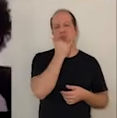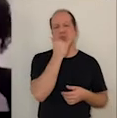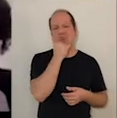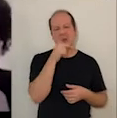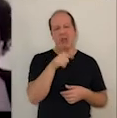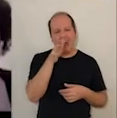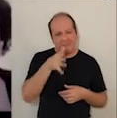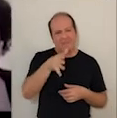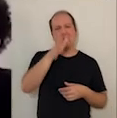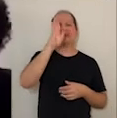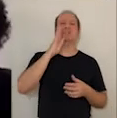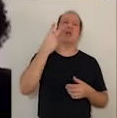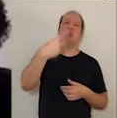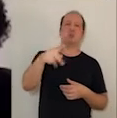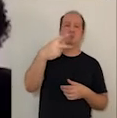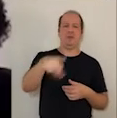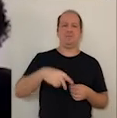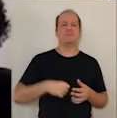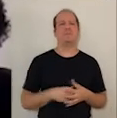avance. É a sua deixa.